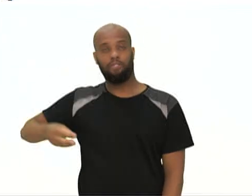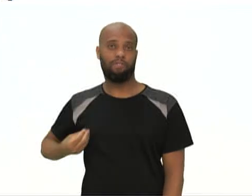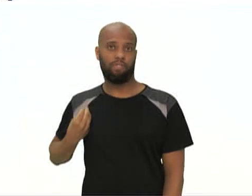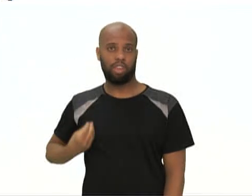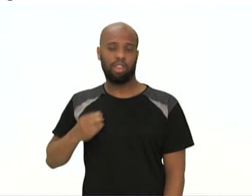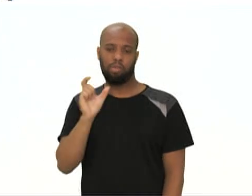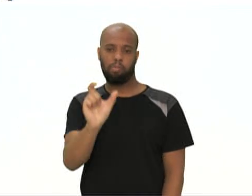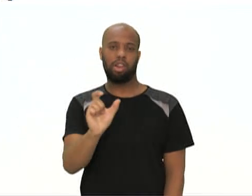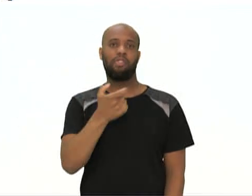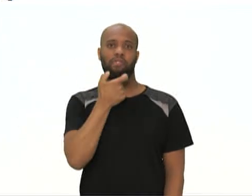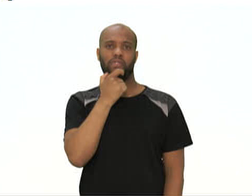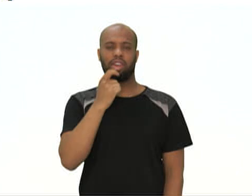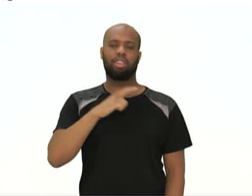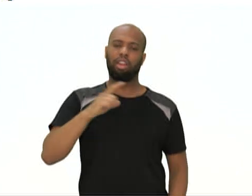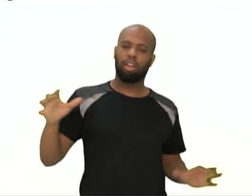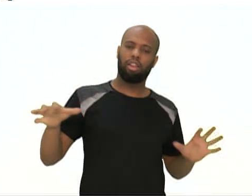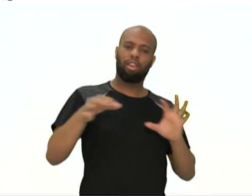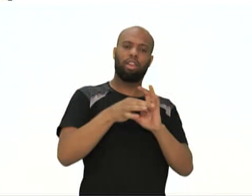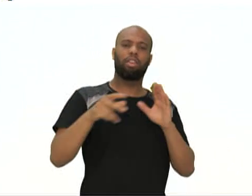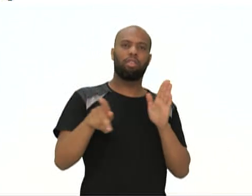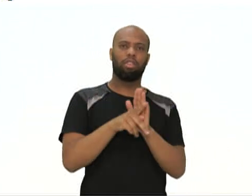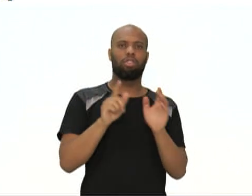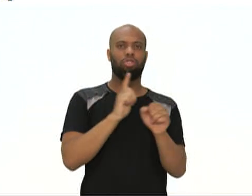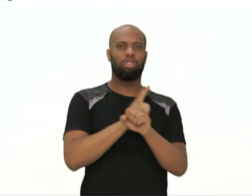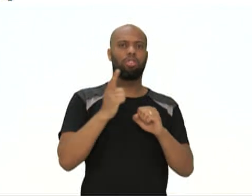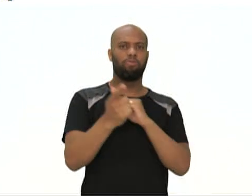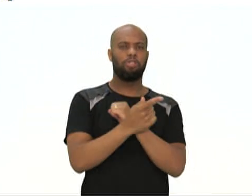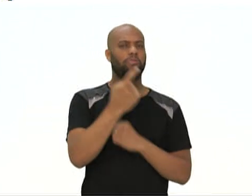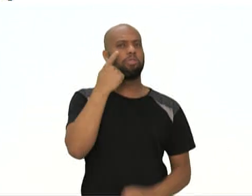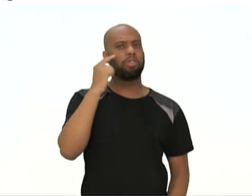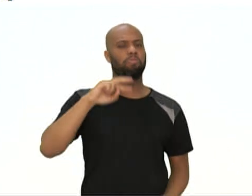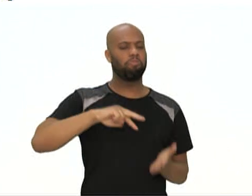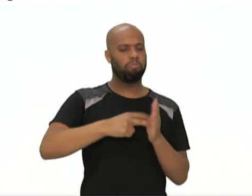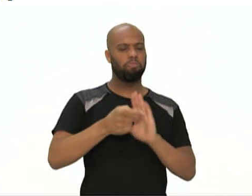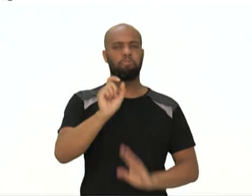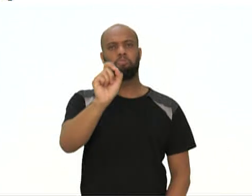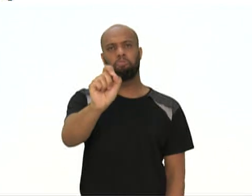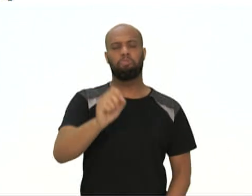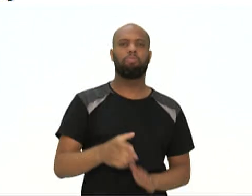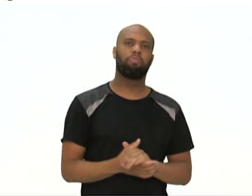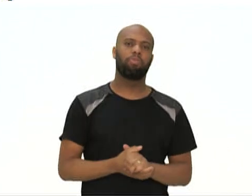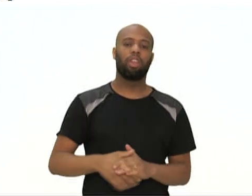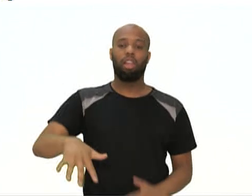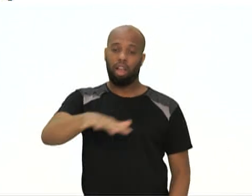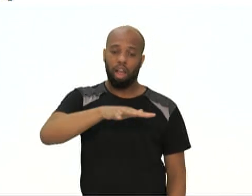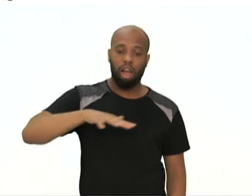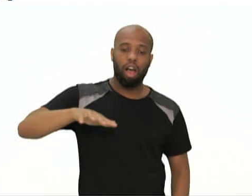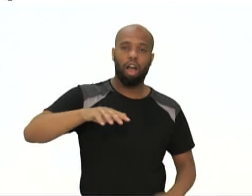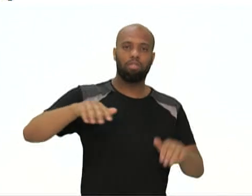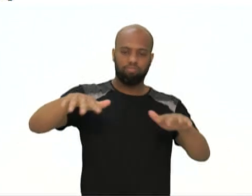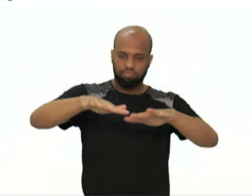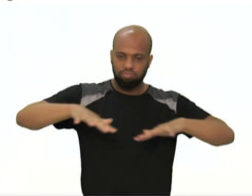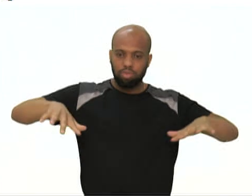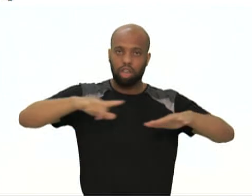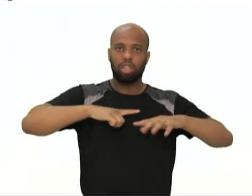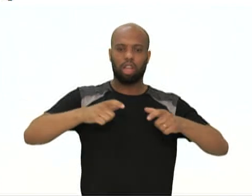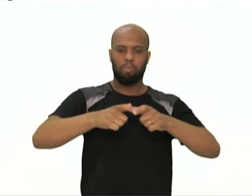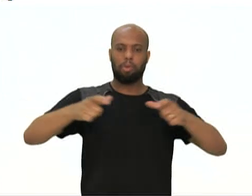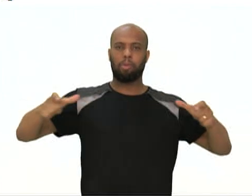em inglês associada à geografia. Vamos ver o que ela significa. Áreas com grande